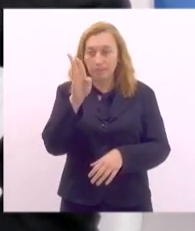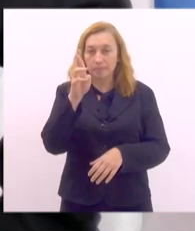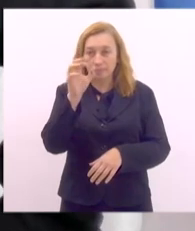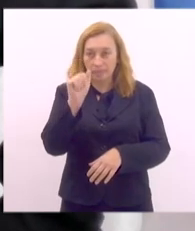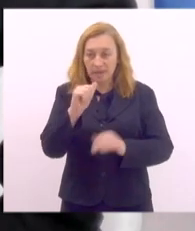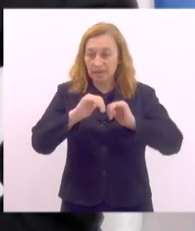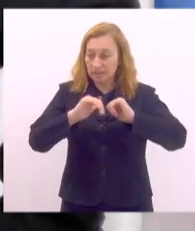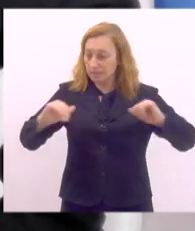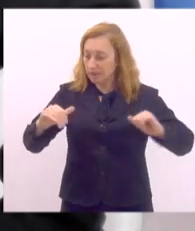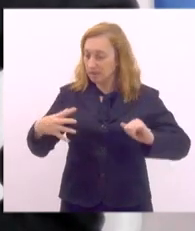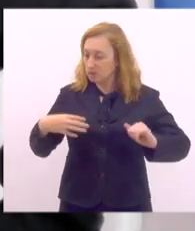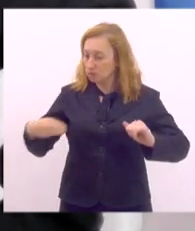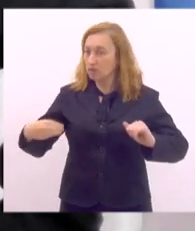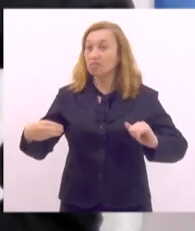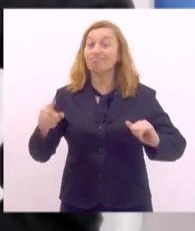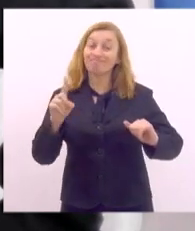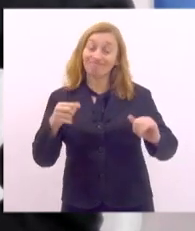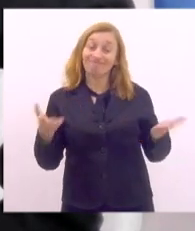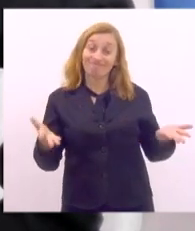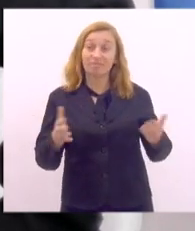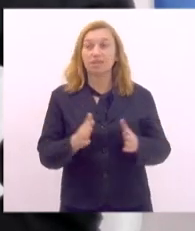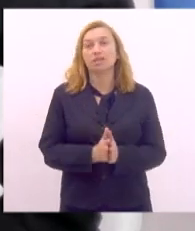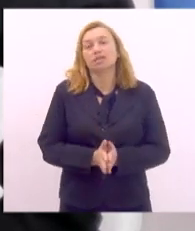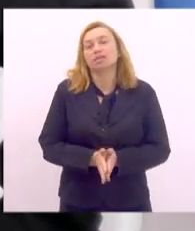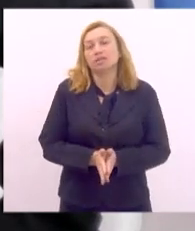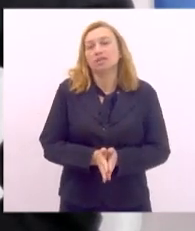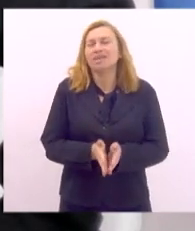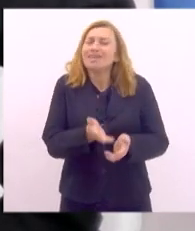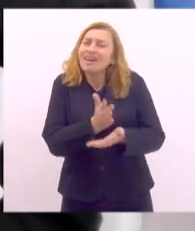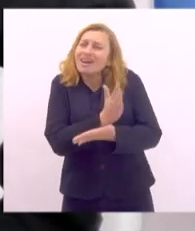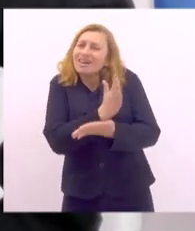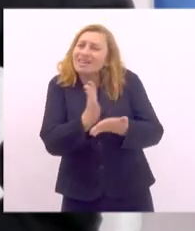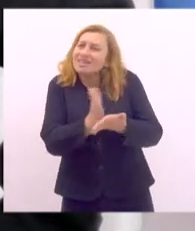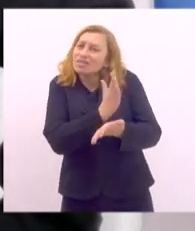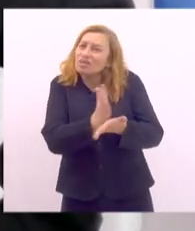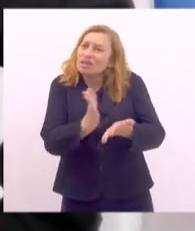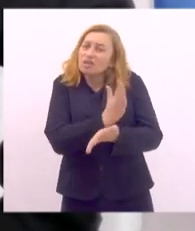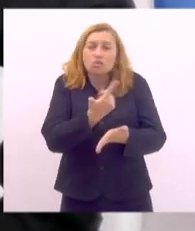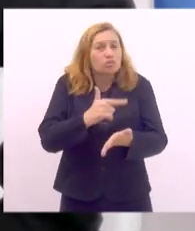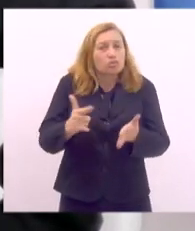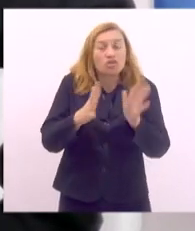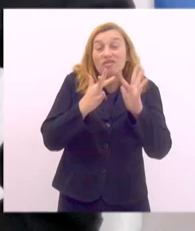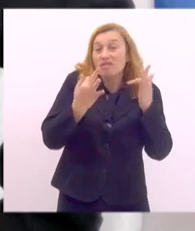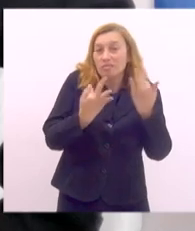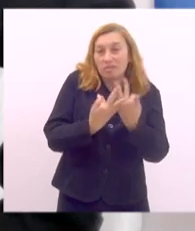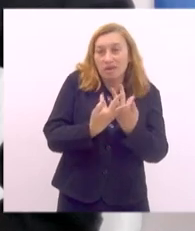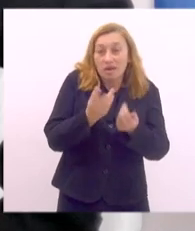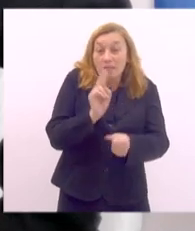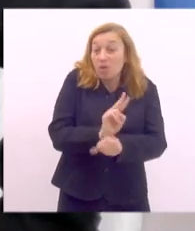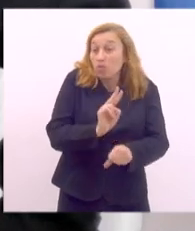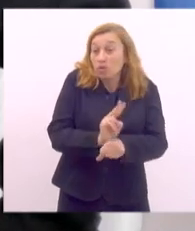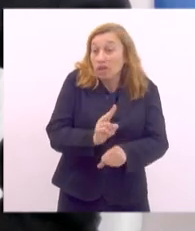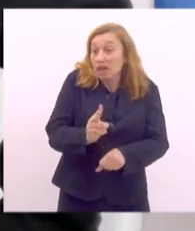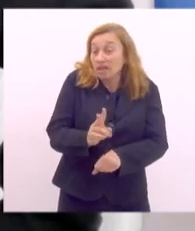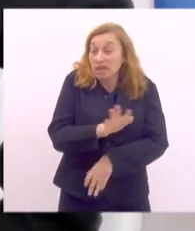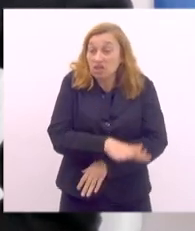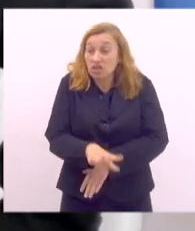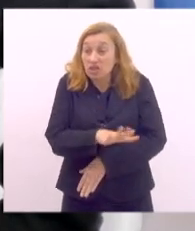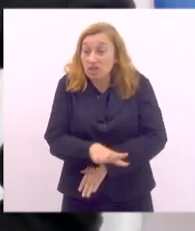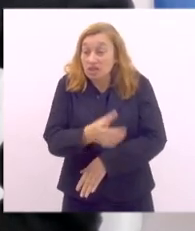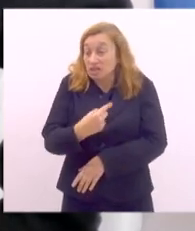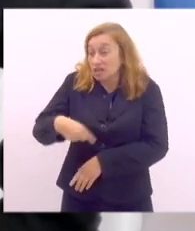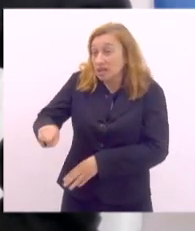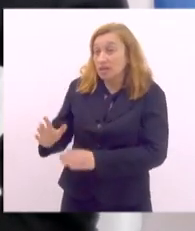É assim mesmo. E, muitas das vezes, quando não tinha um familiar, eles iam para os colégios